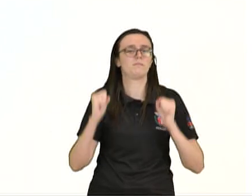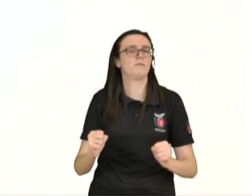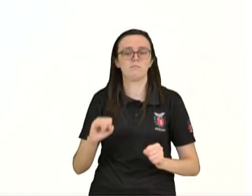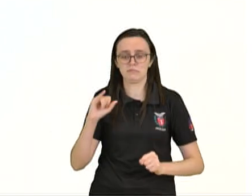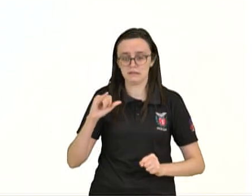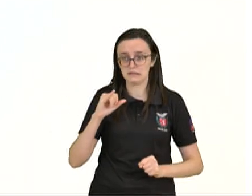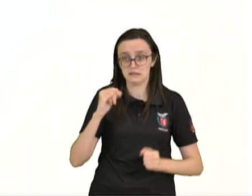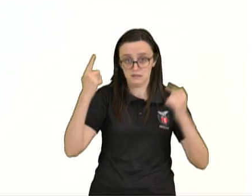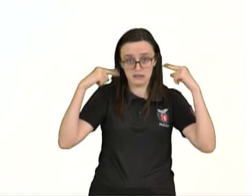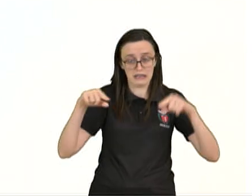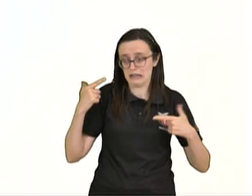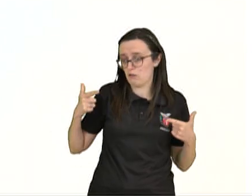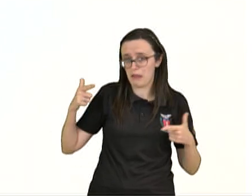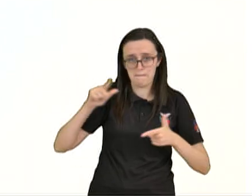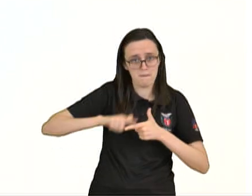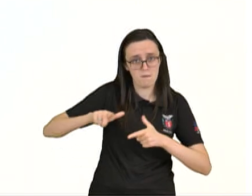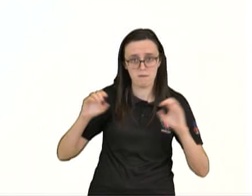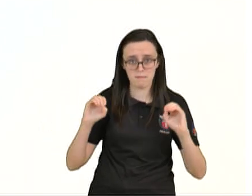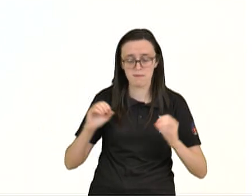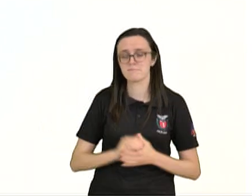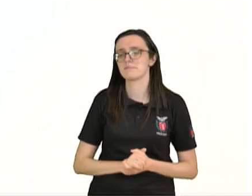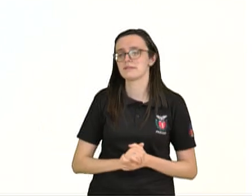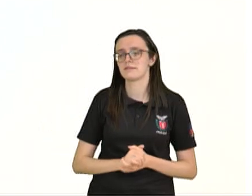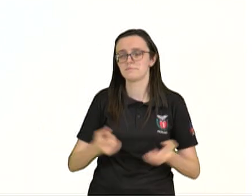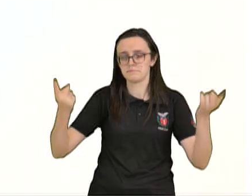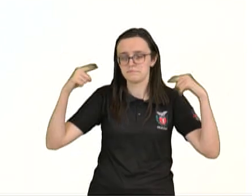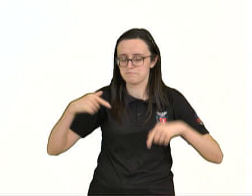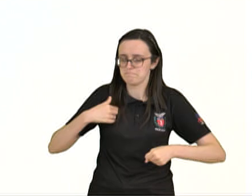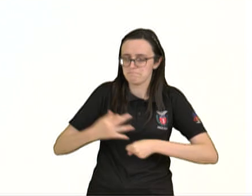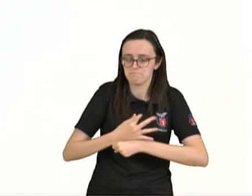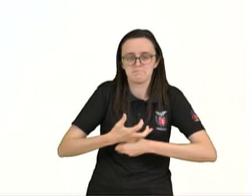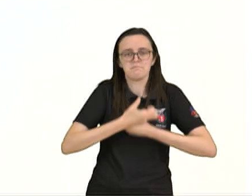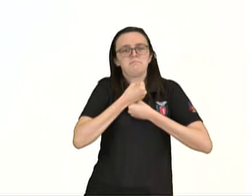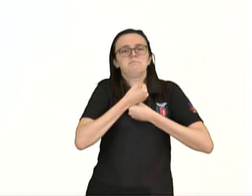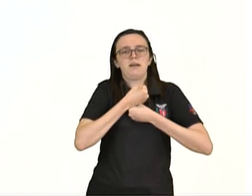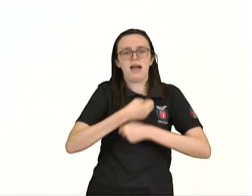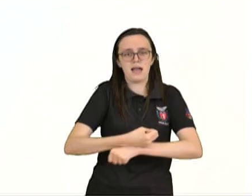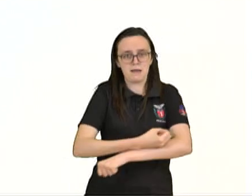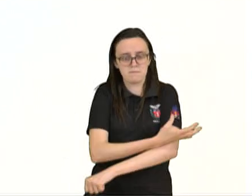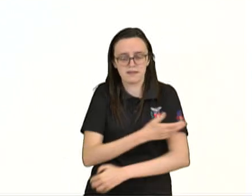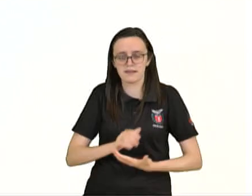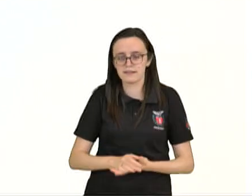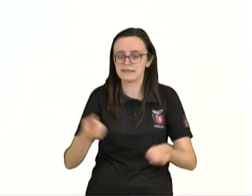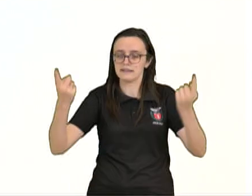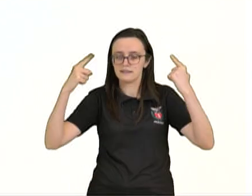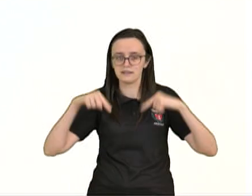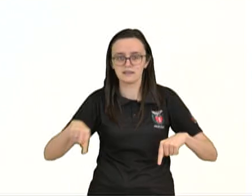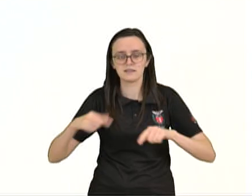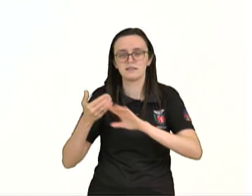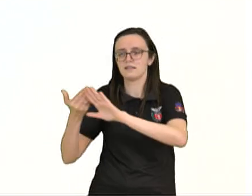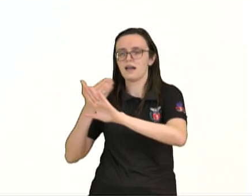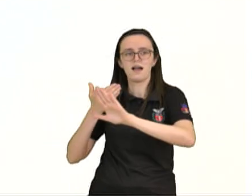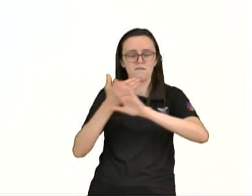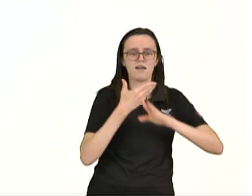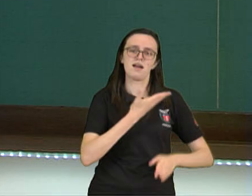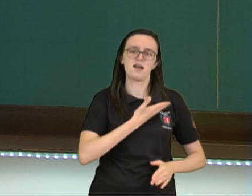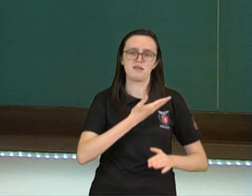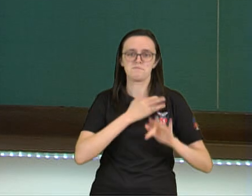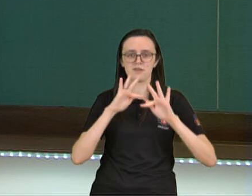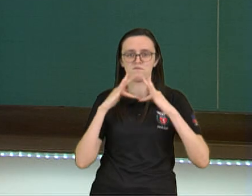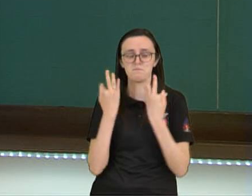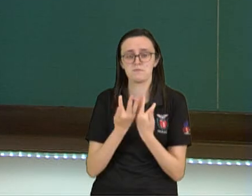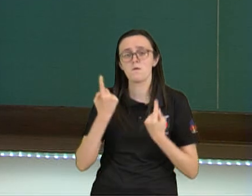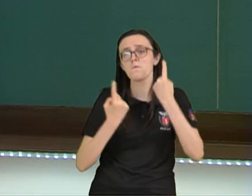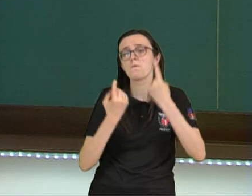tem problemas. Quem tem resiliência segura suas emoções. Quem tem resiliência se afasta dos amigos e